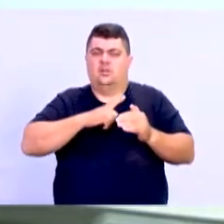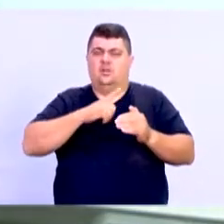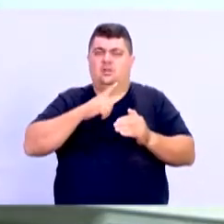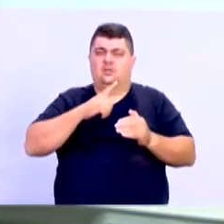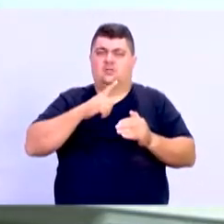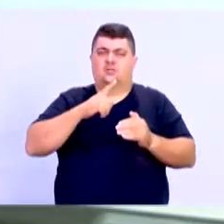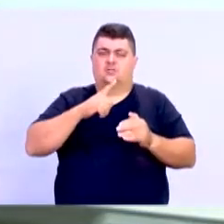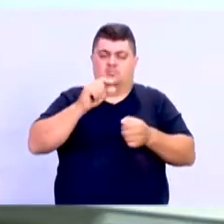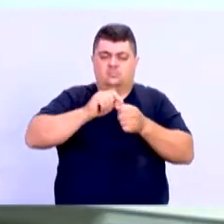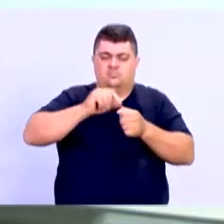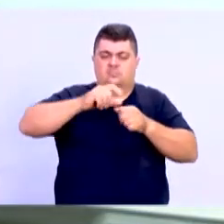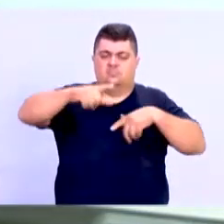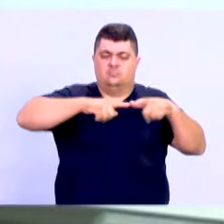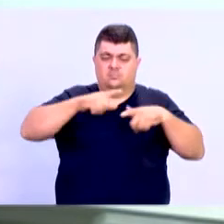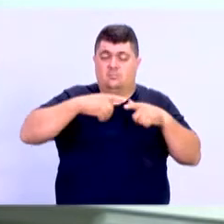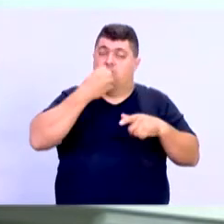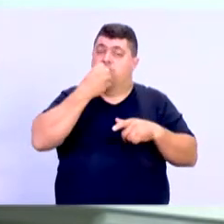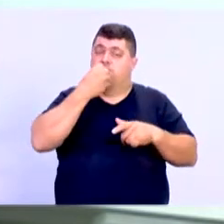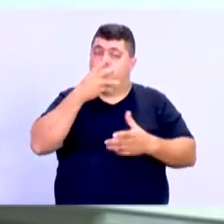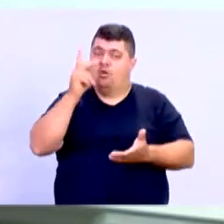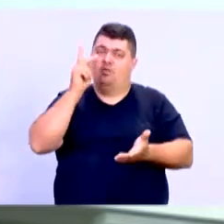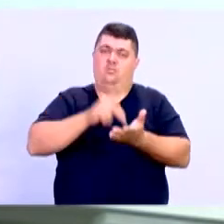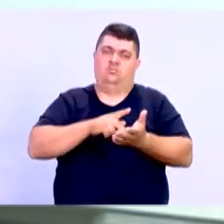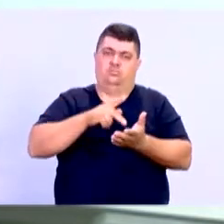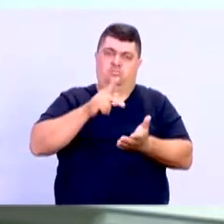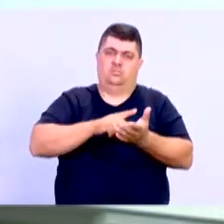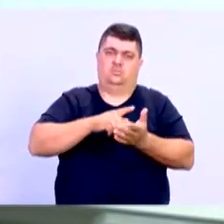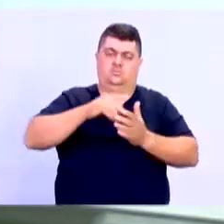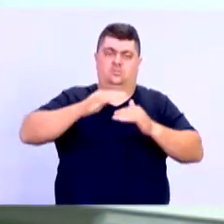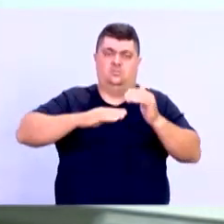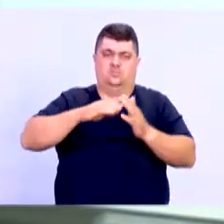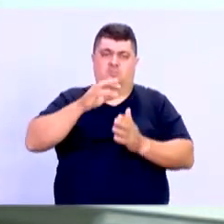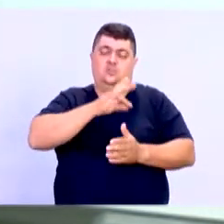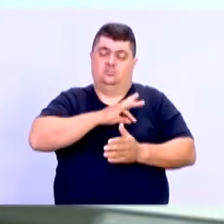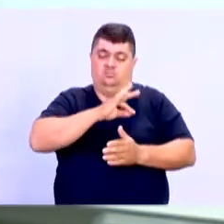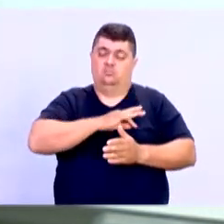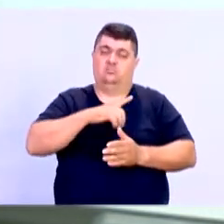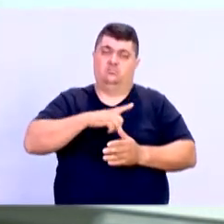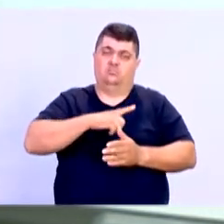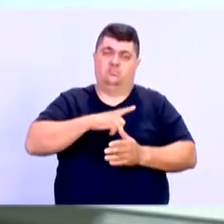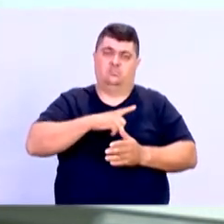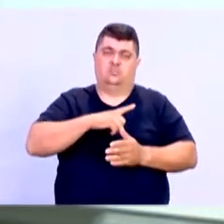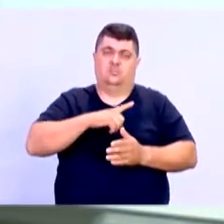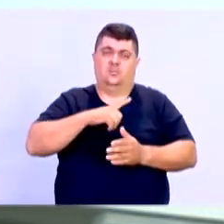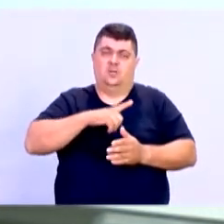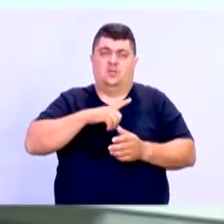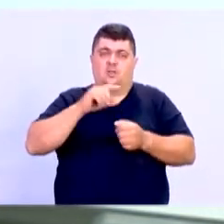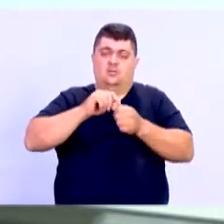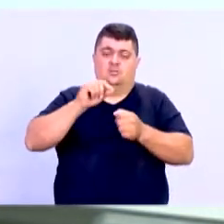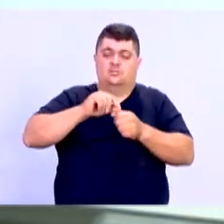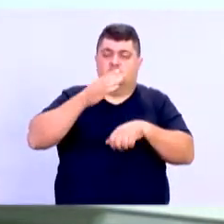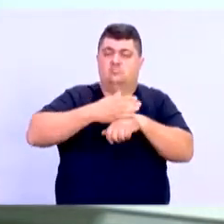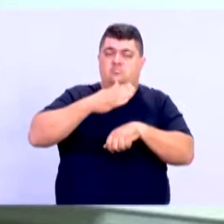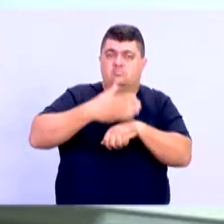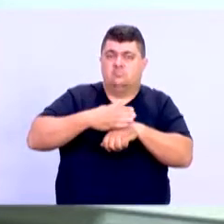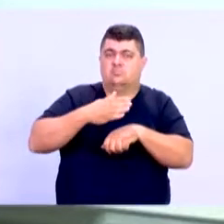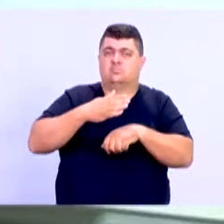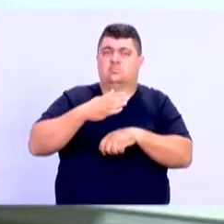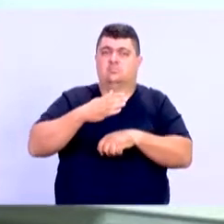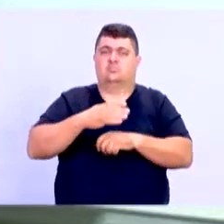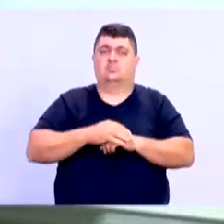está executando com qualidade aquilo que ele é pago para fazer, aquilo que ele foi treinado para